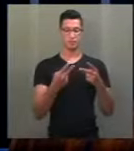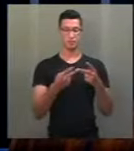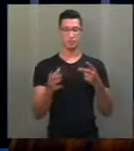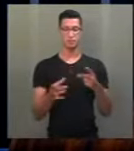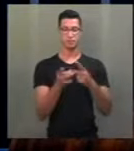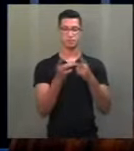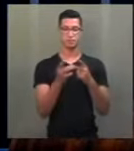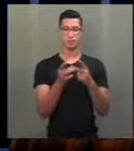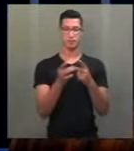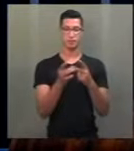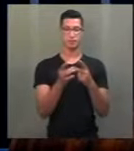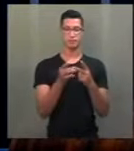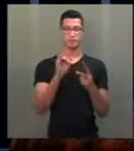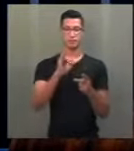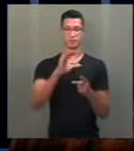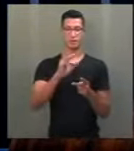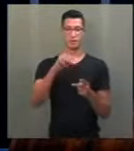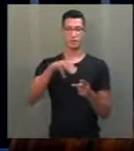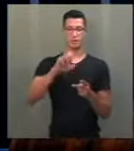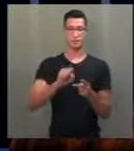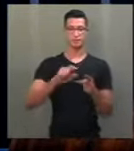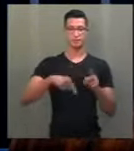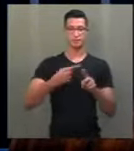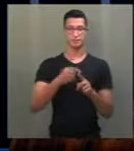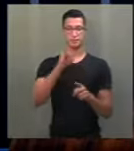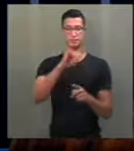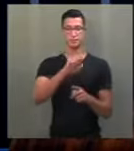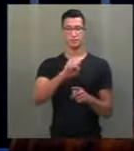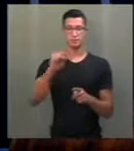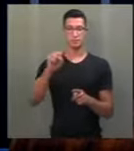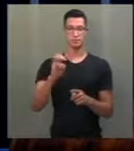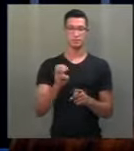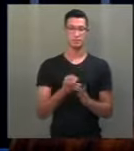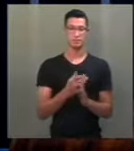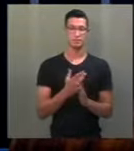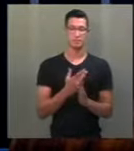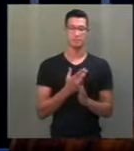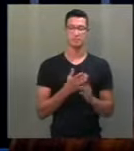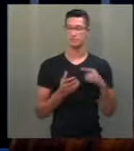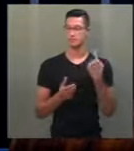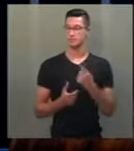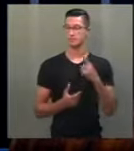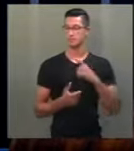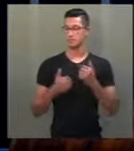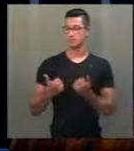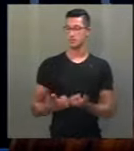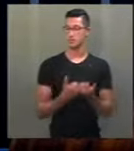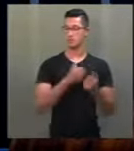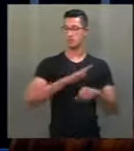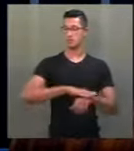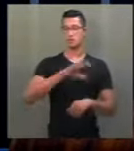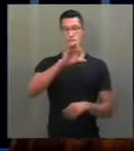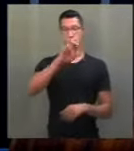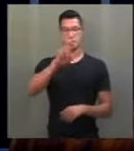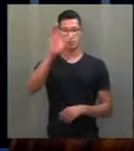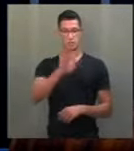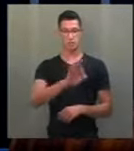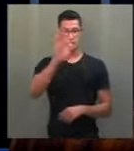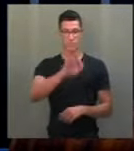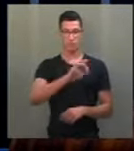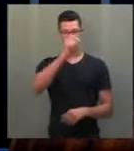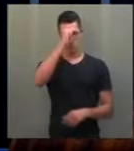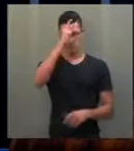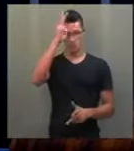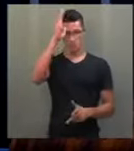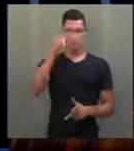os impostos ICMS mais ISS. Nós temos o apoio de mais de 95% dos